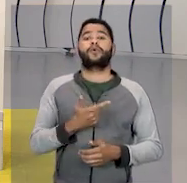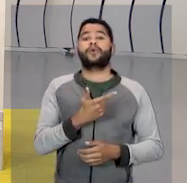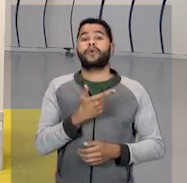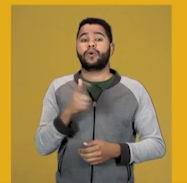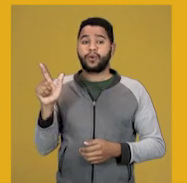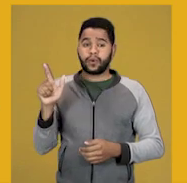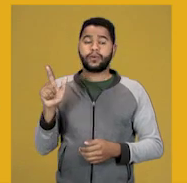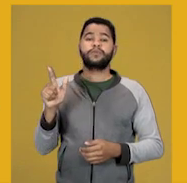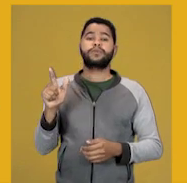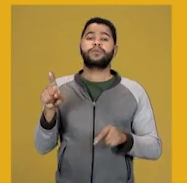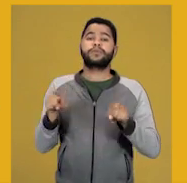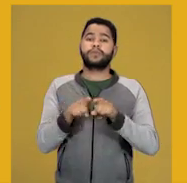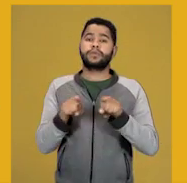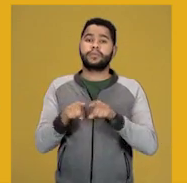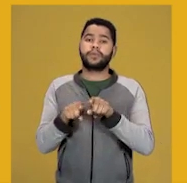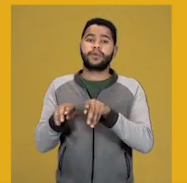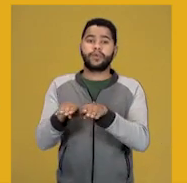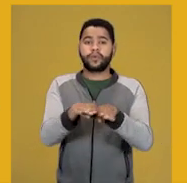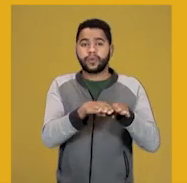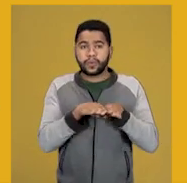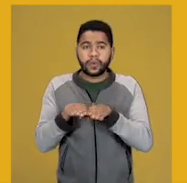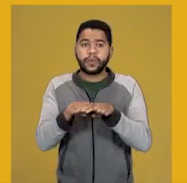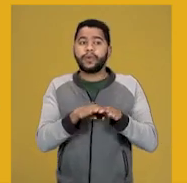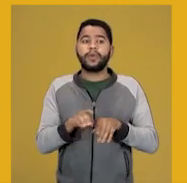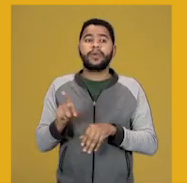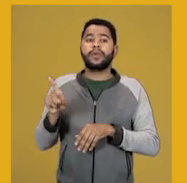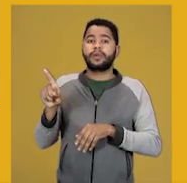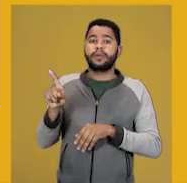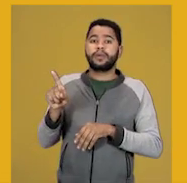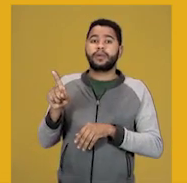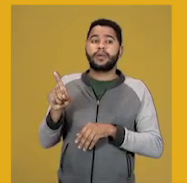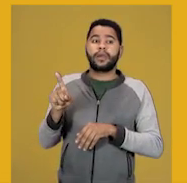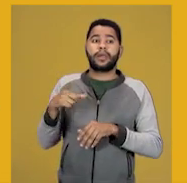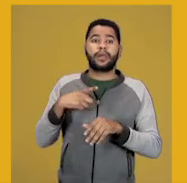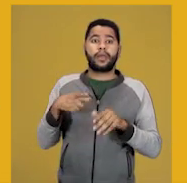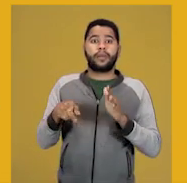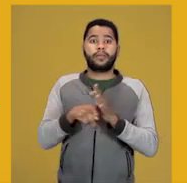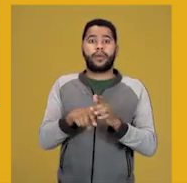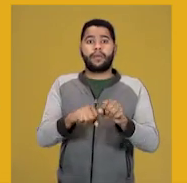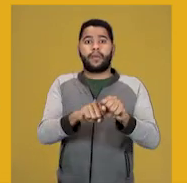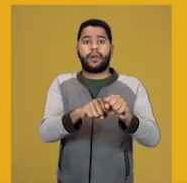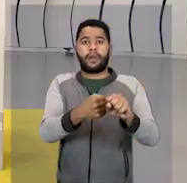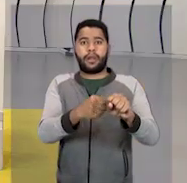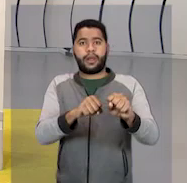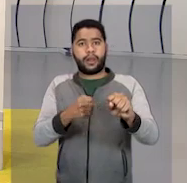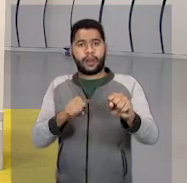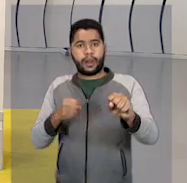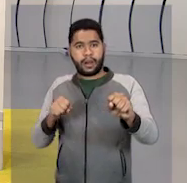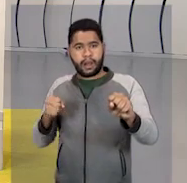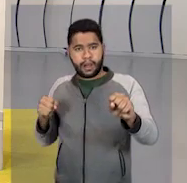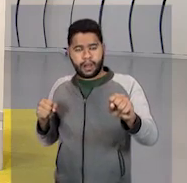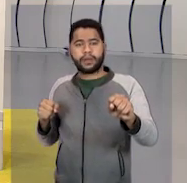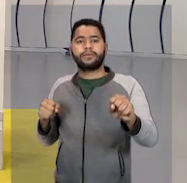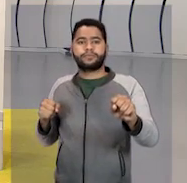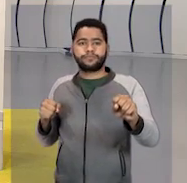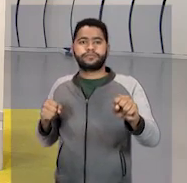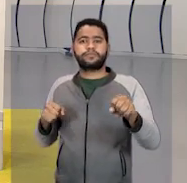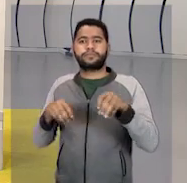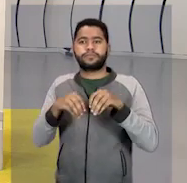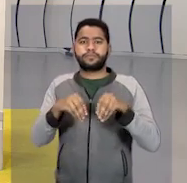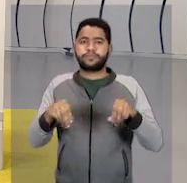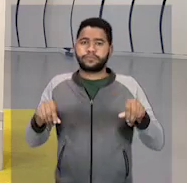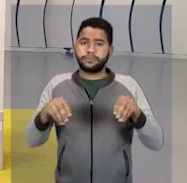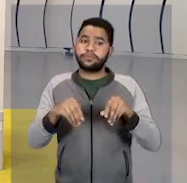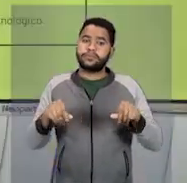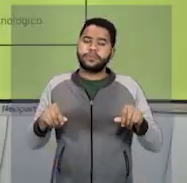coisa comum, né, nesse tipo de cultura é os grandes latifúndios, né? São grandes extensões de terras aí,